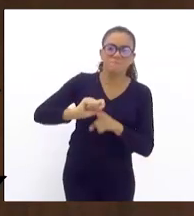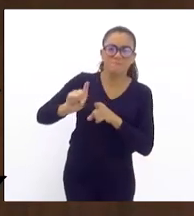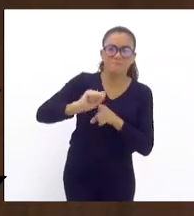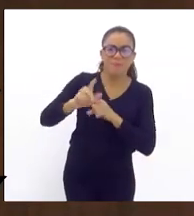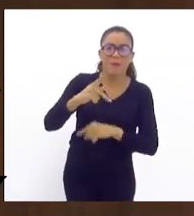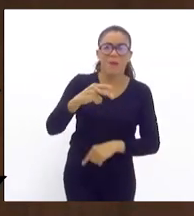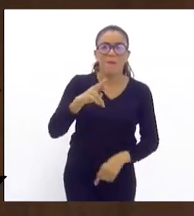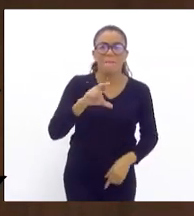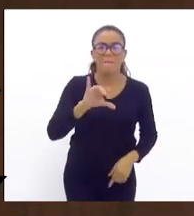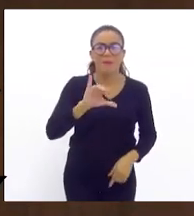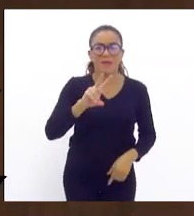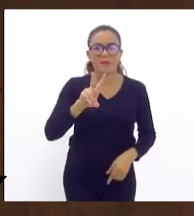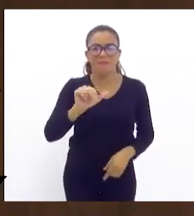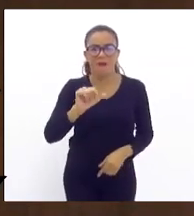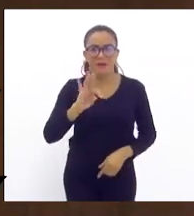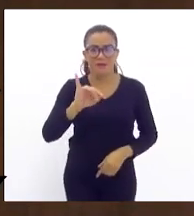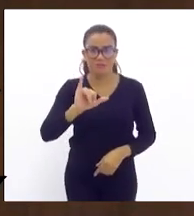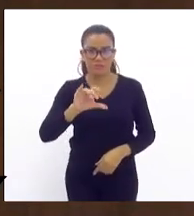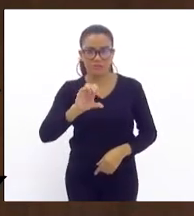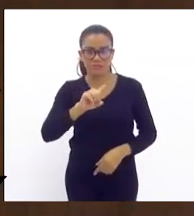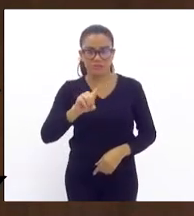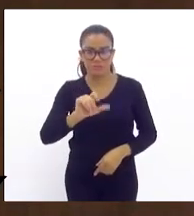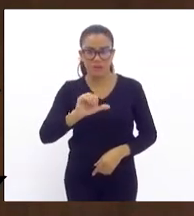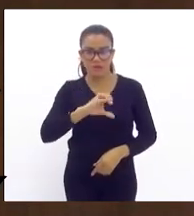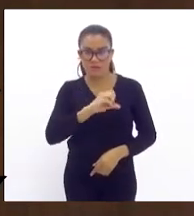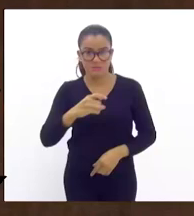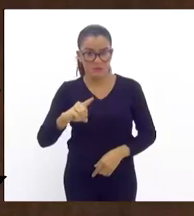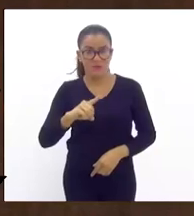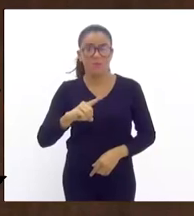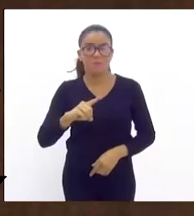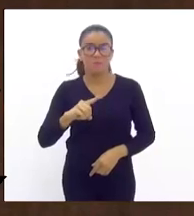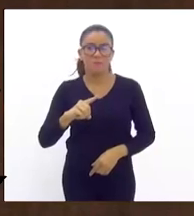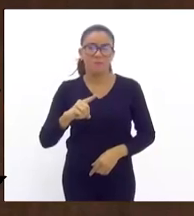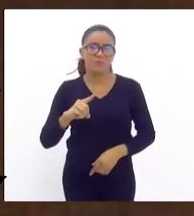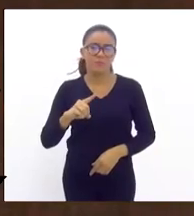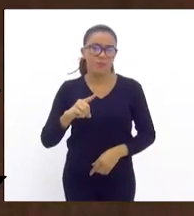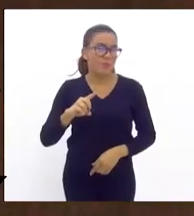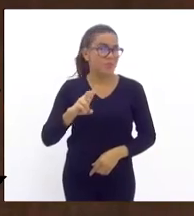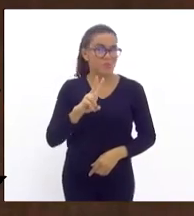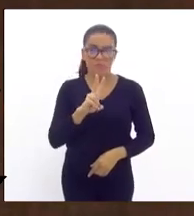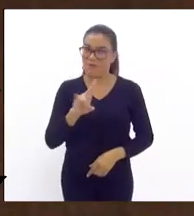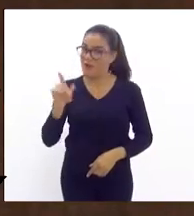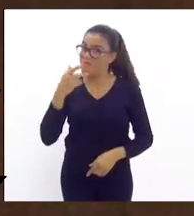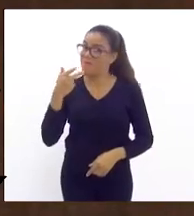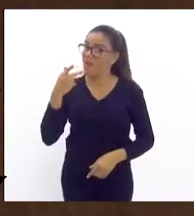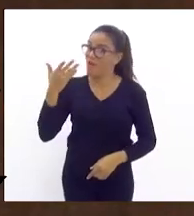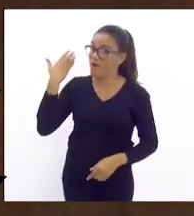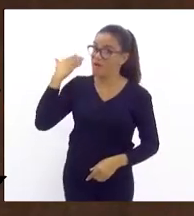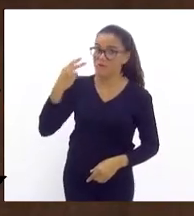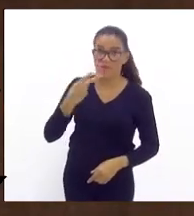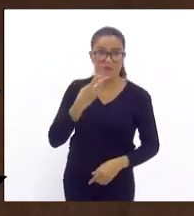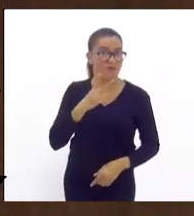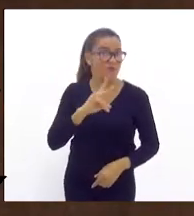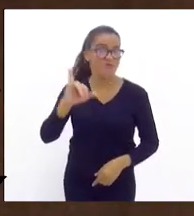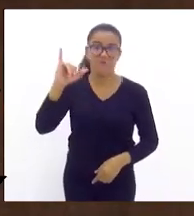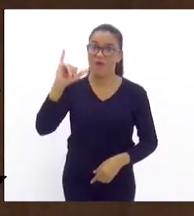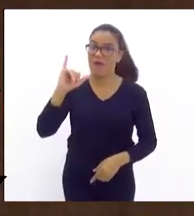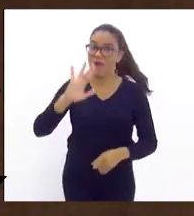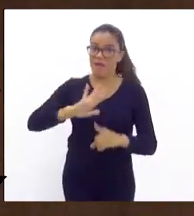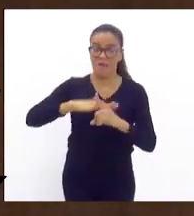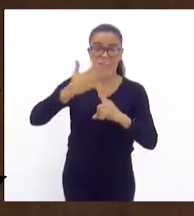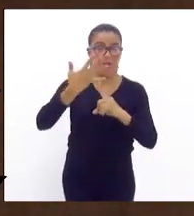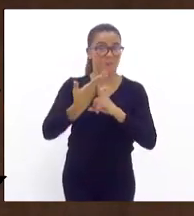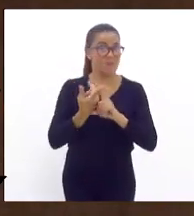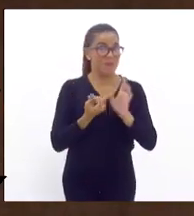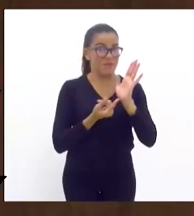causa do sistema que foi feito, não vai haver aumento de tarifas. Então, isso seria uma